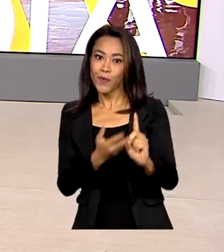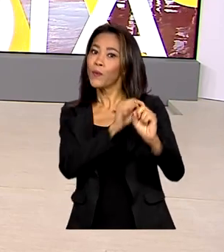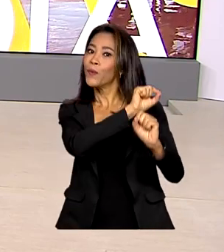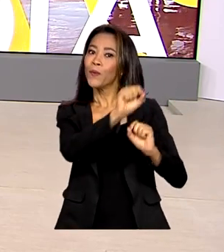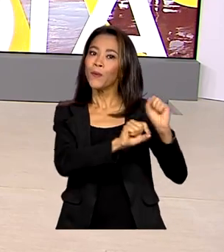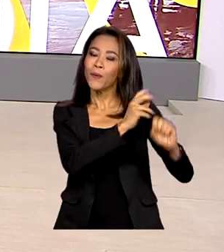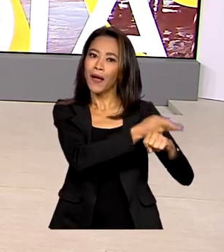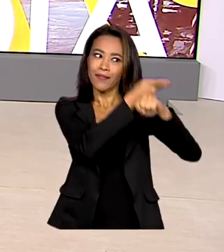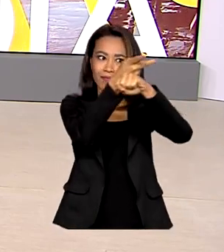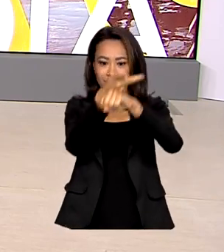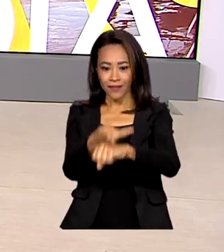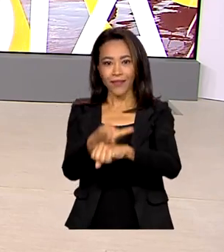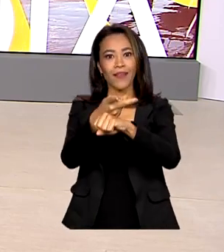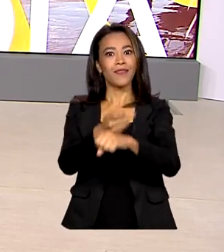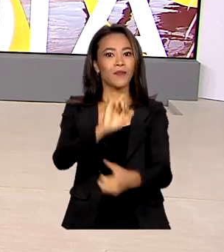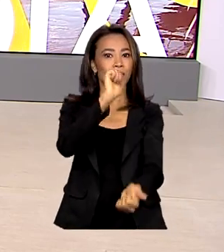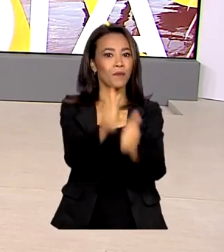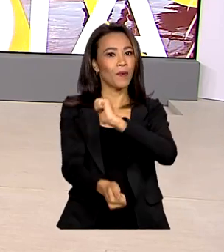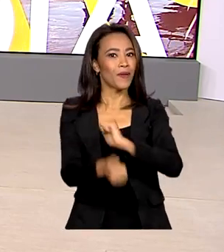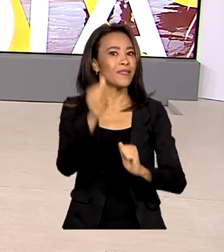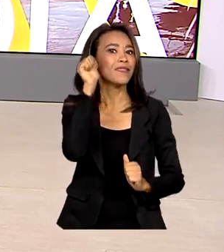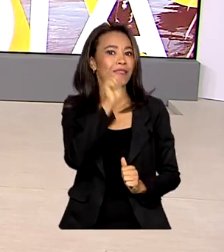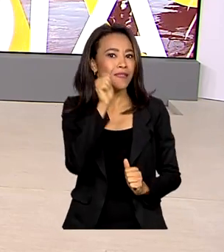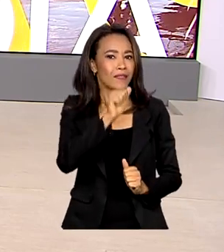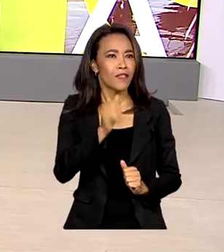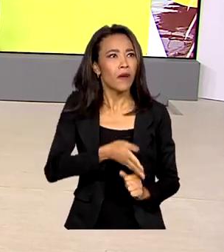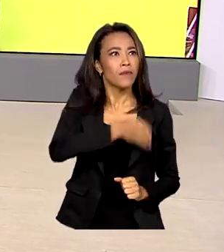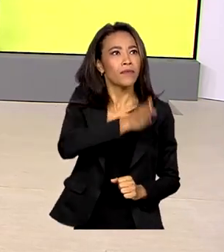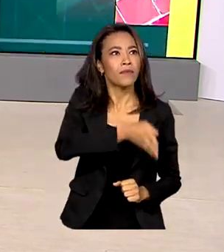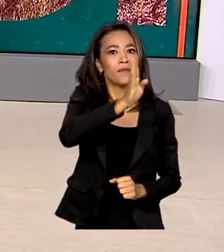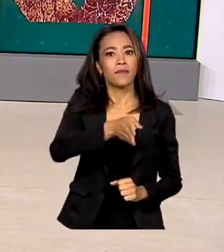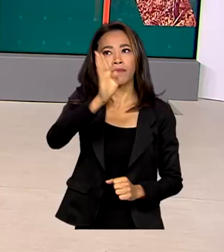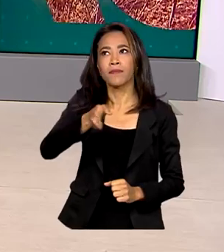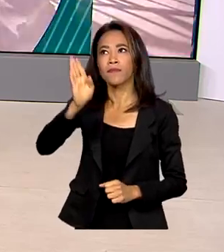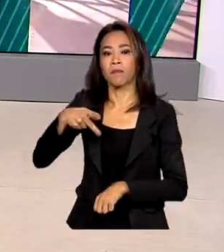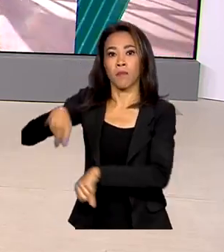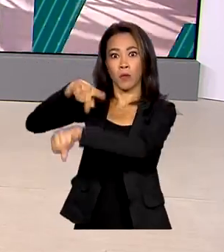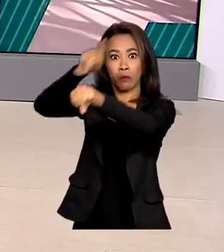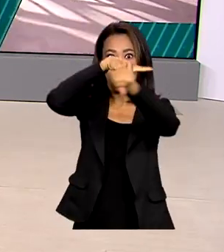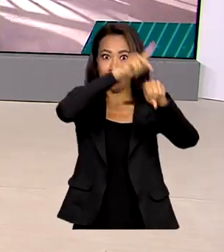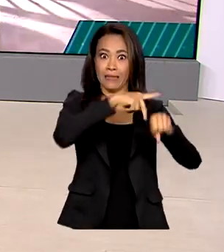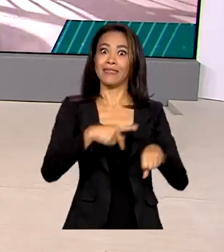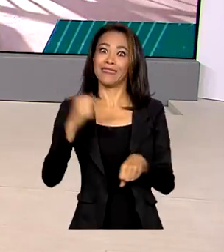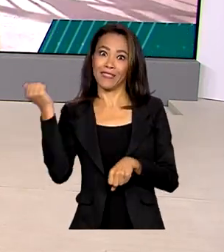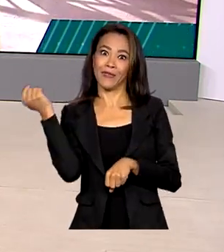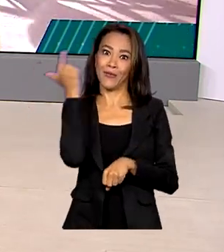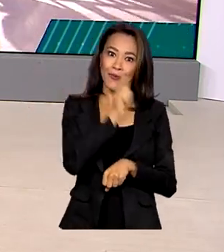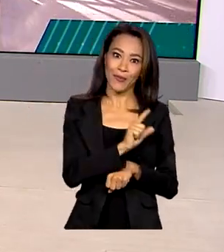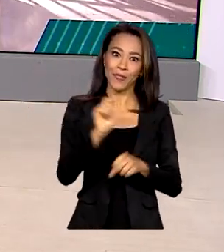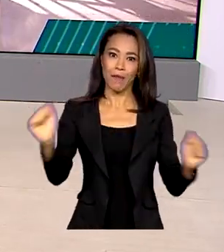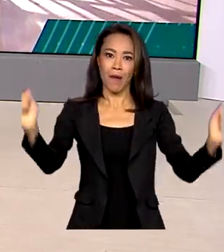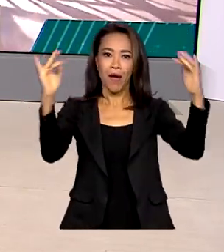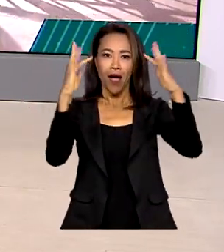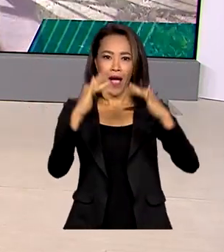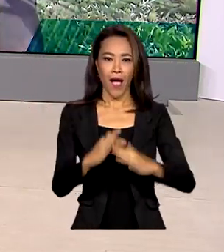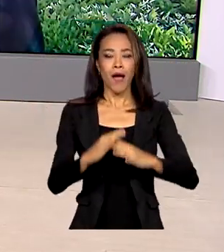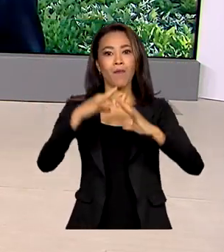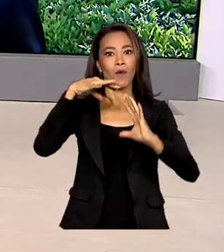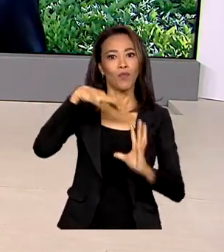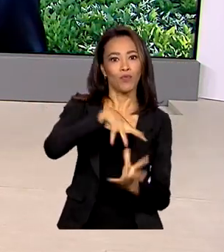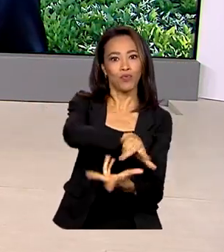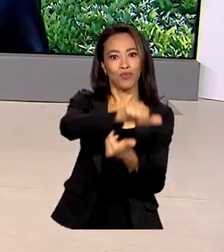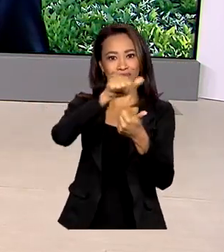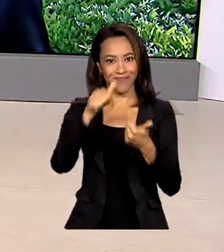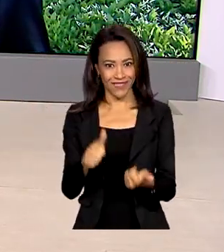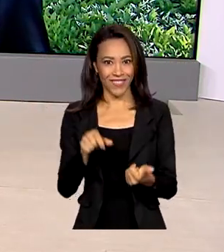da Copa do Mundo de Futebol Feminino, que percorre os países classificados para o Mundial. Vamos saber os detalhes com o repórter Glauco